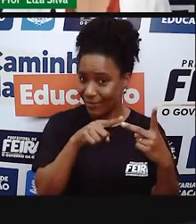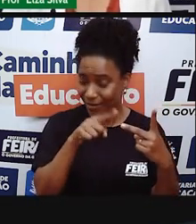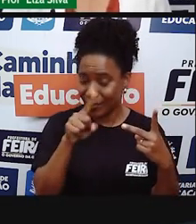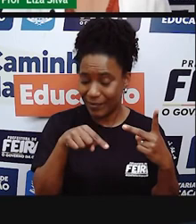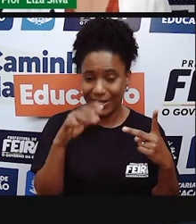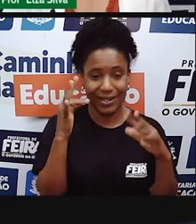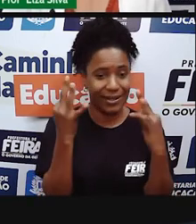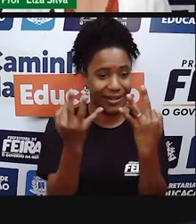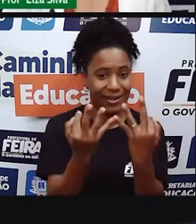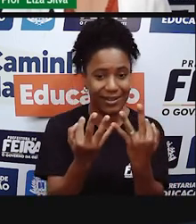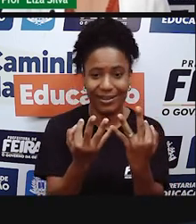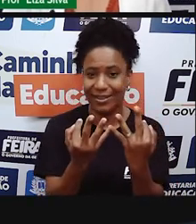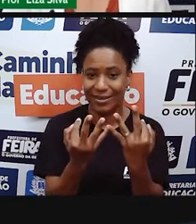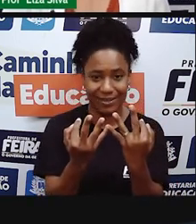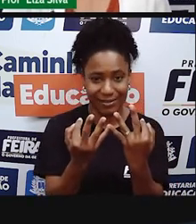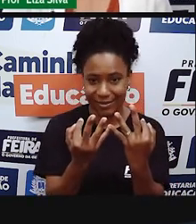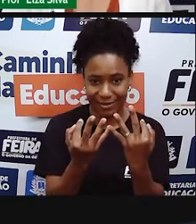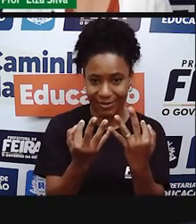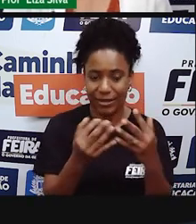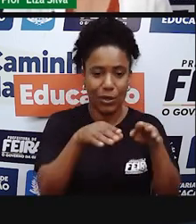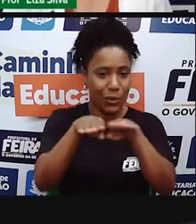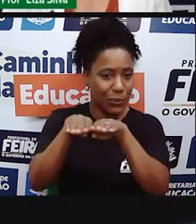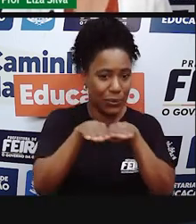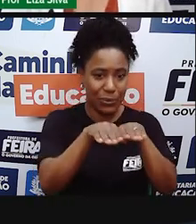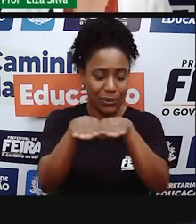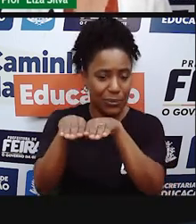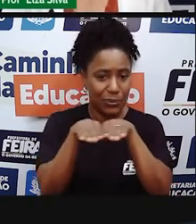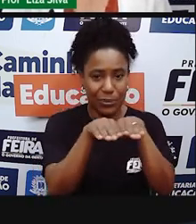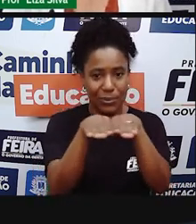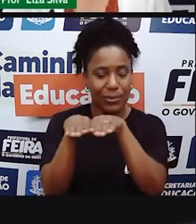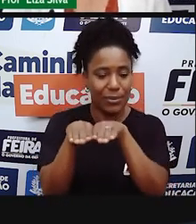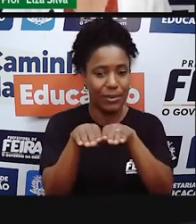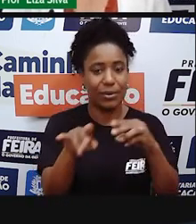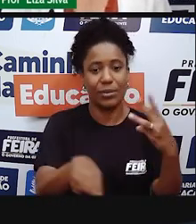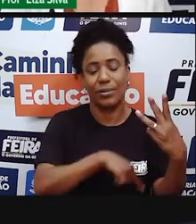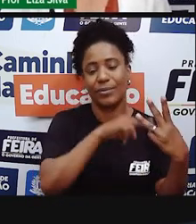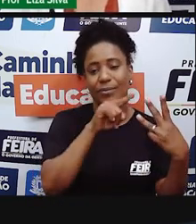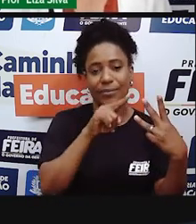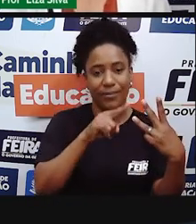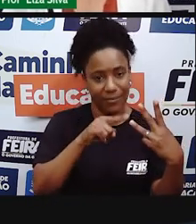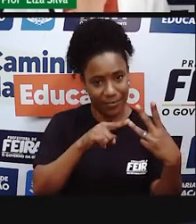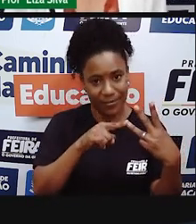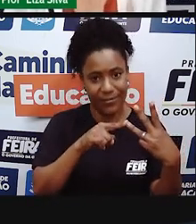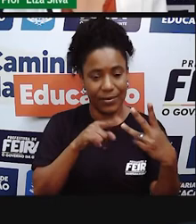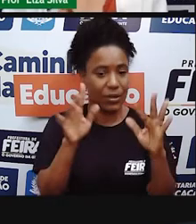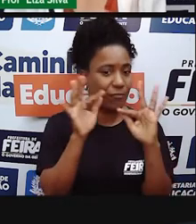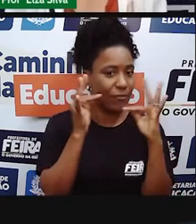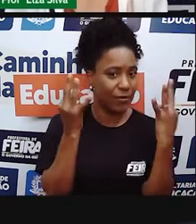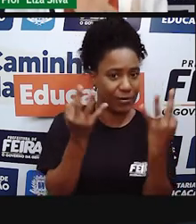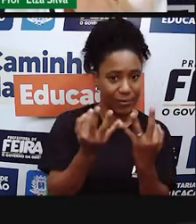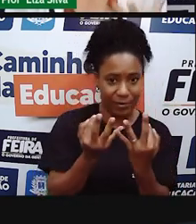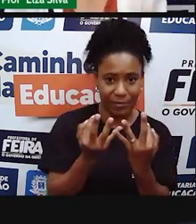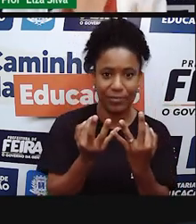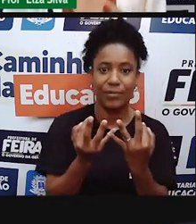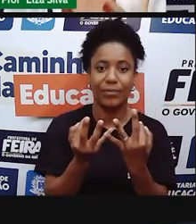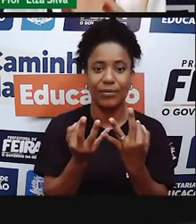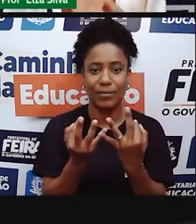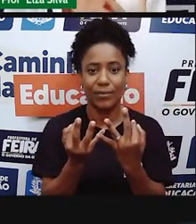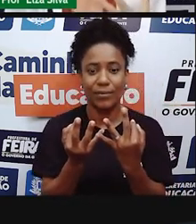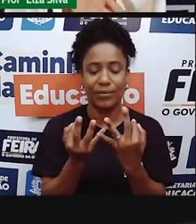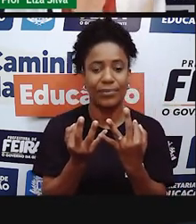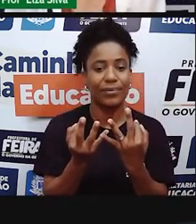uma família nos moldes tradicionais, ou é uma família que tem